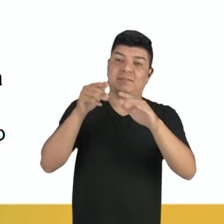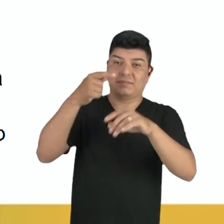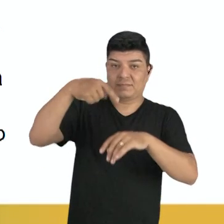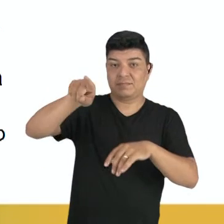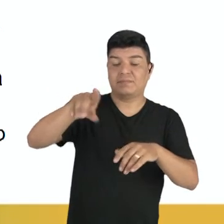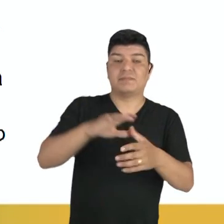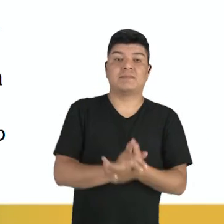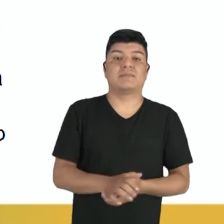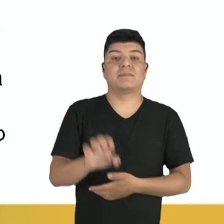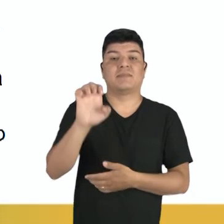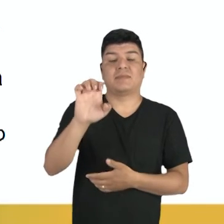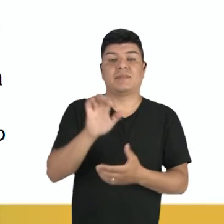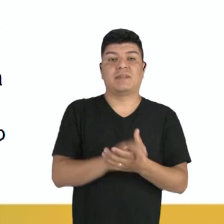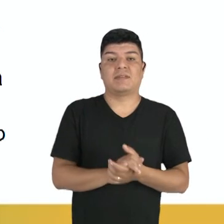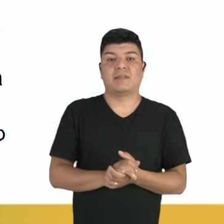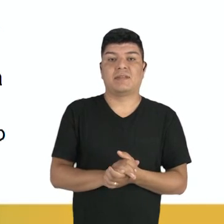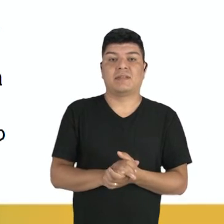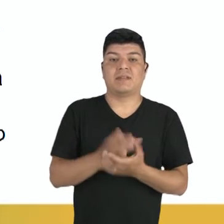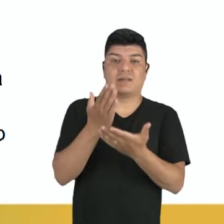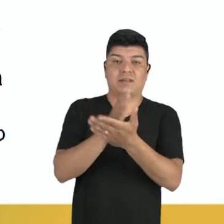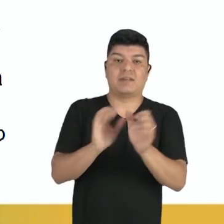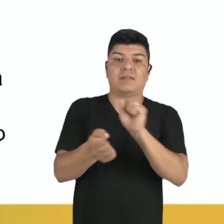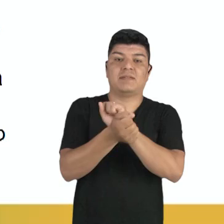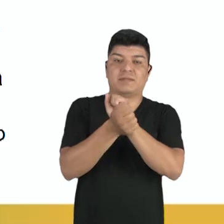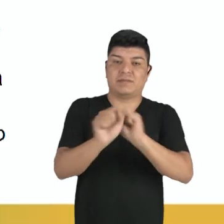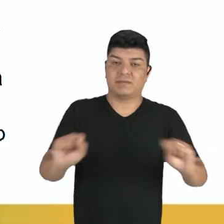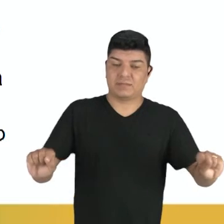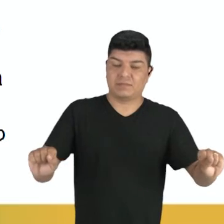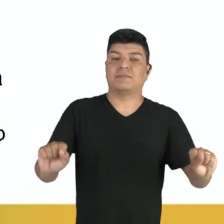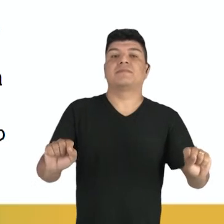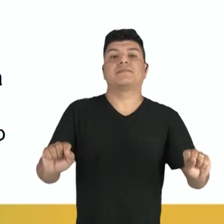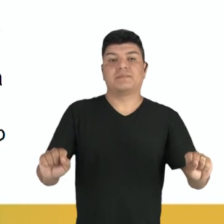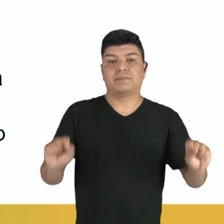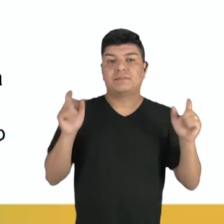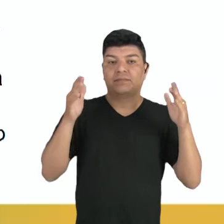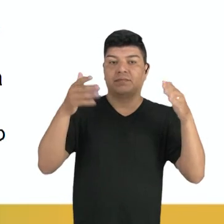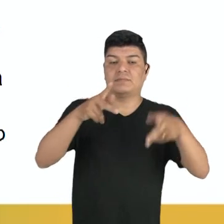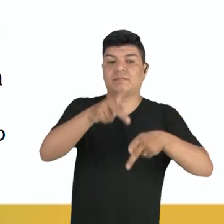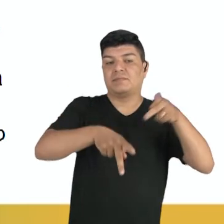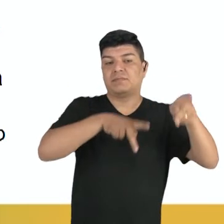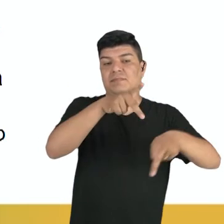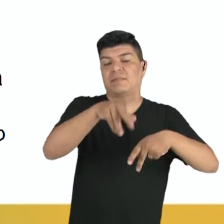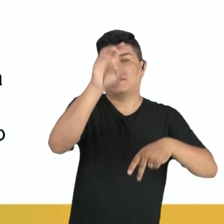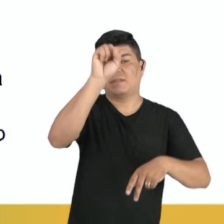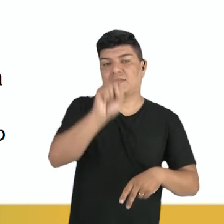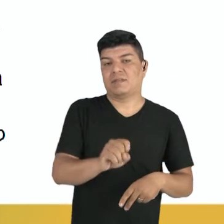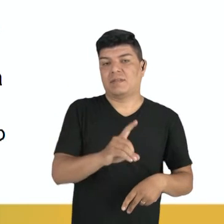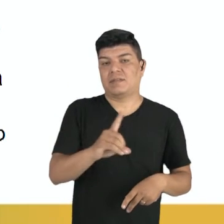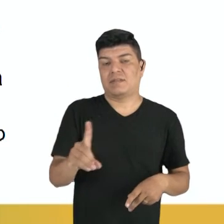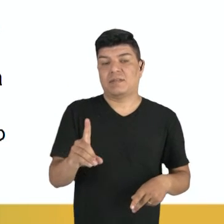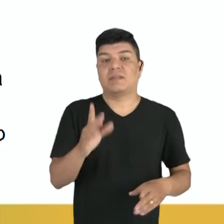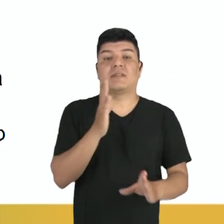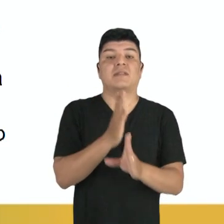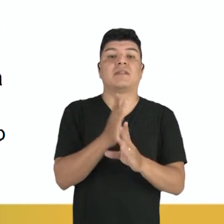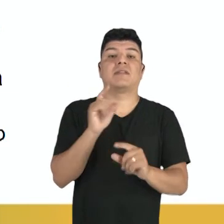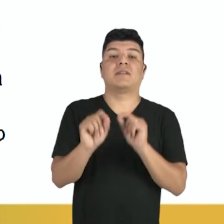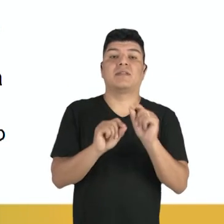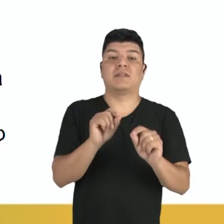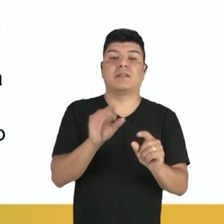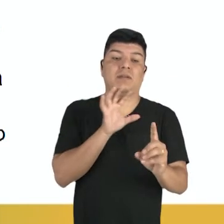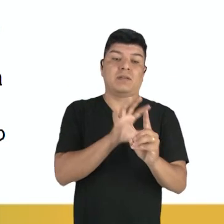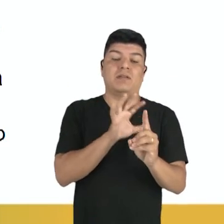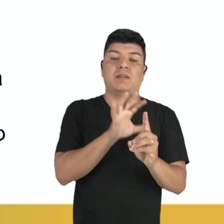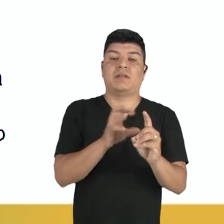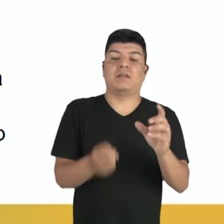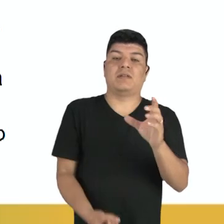dirigiu. E letra E, a abolição da escravidão e a concentração da população na região sudeste, fato que